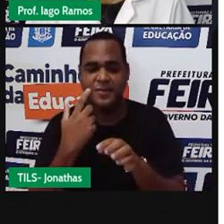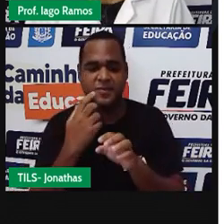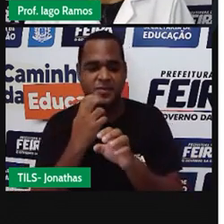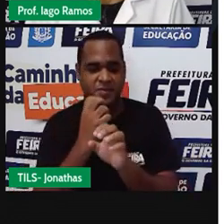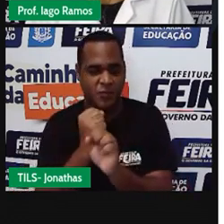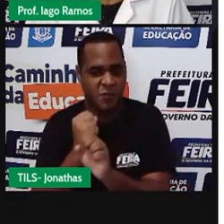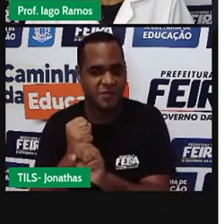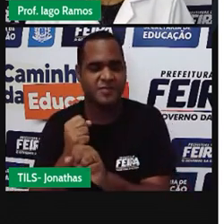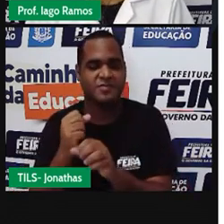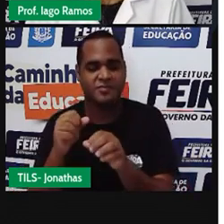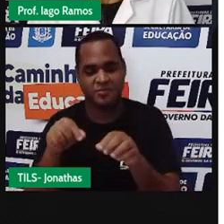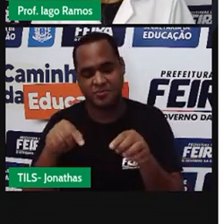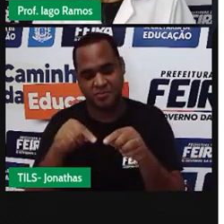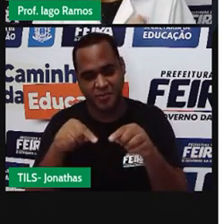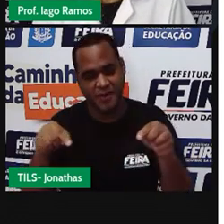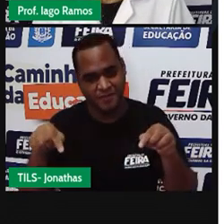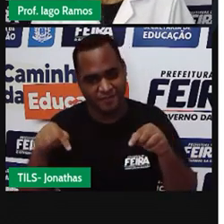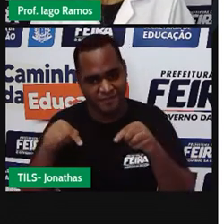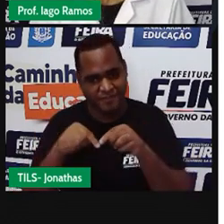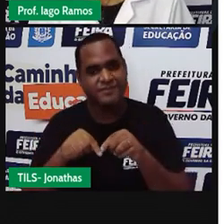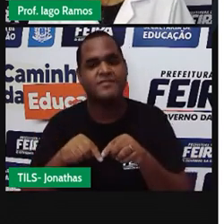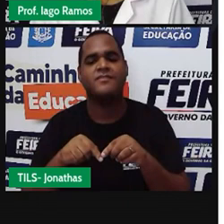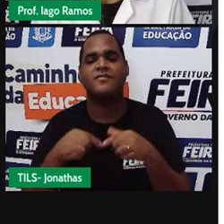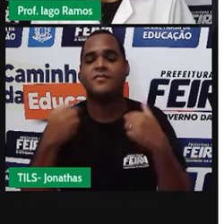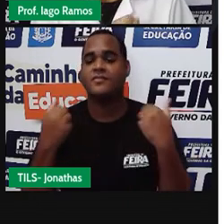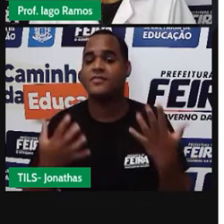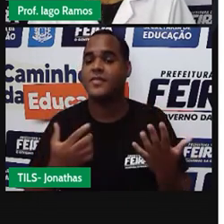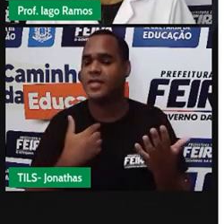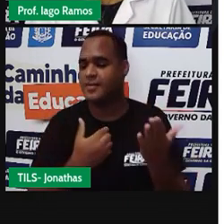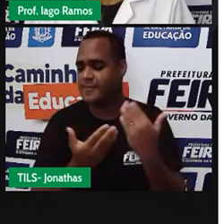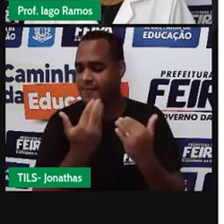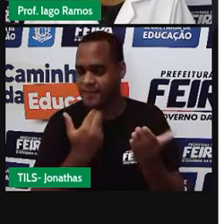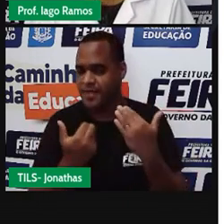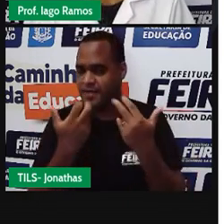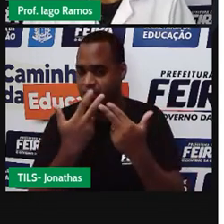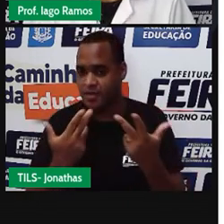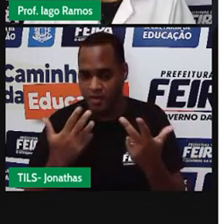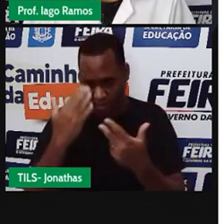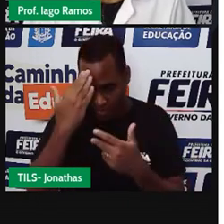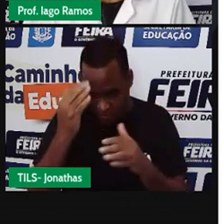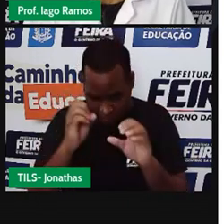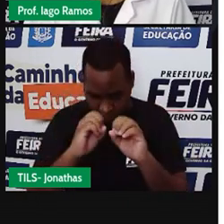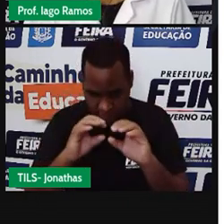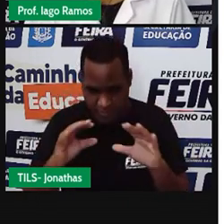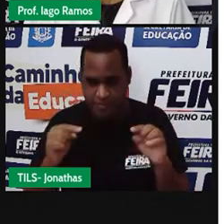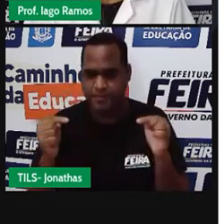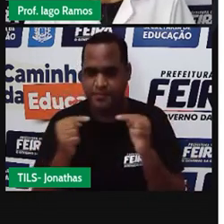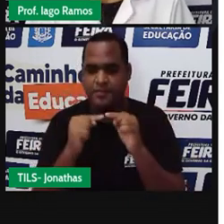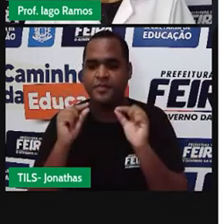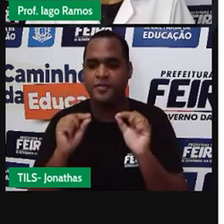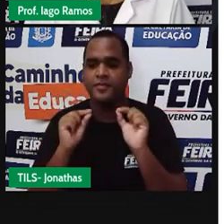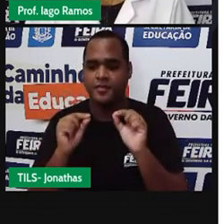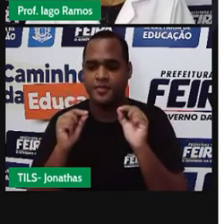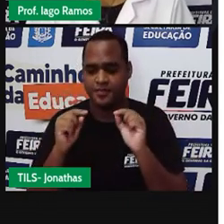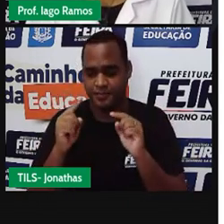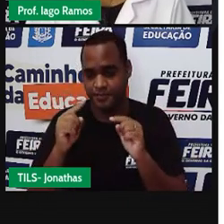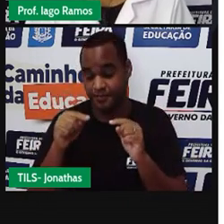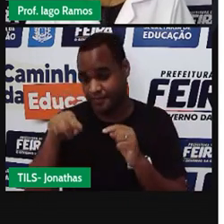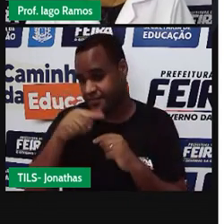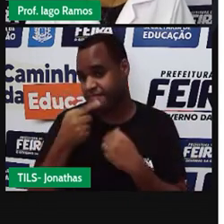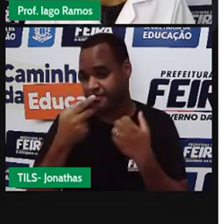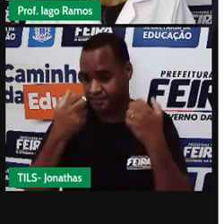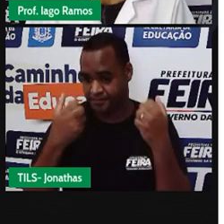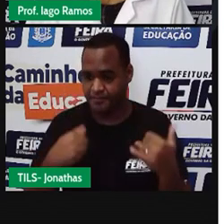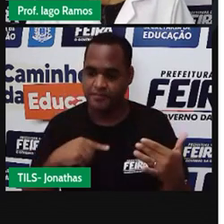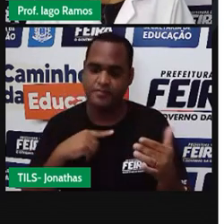medida de área certo então vem comigo bora entender o que é que essa medida o que é que esse negócio